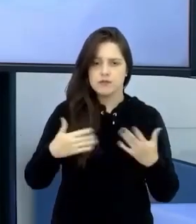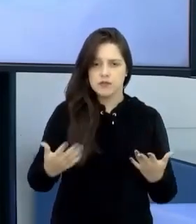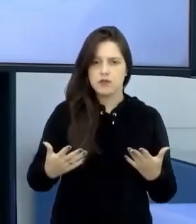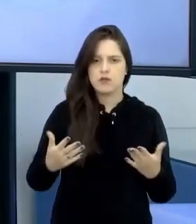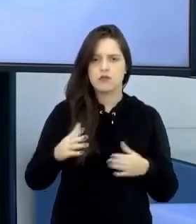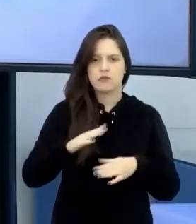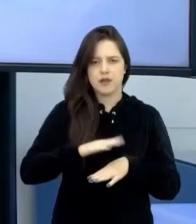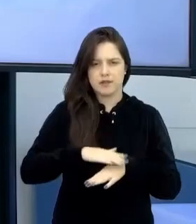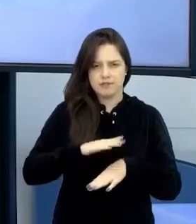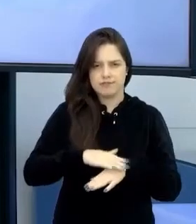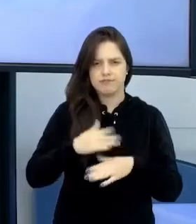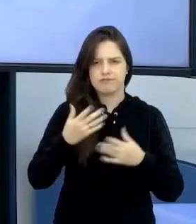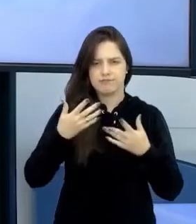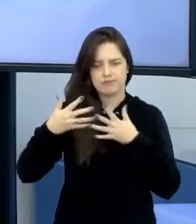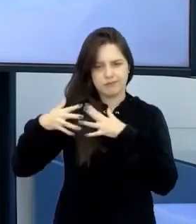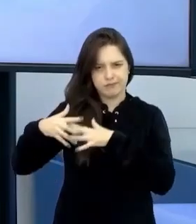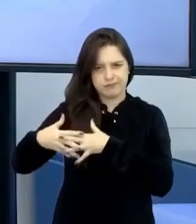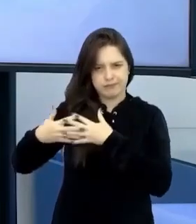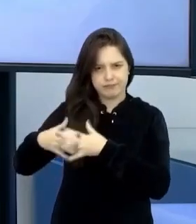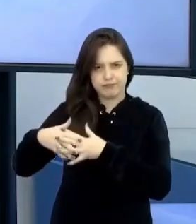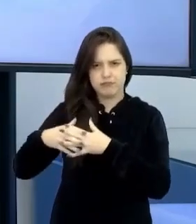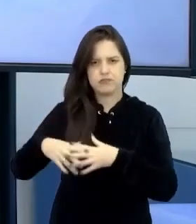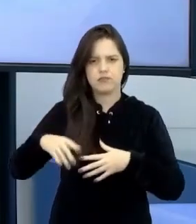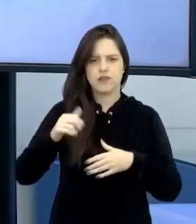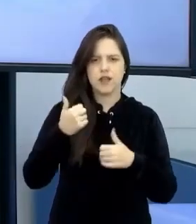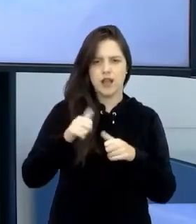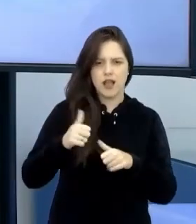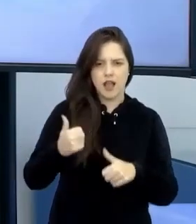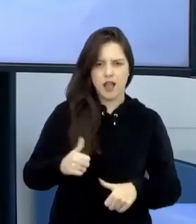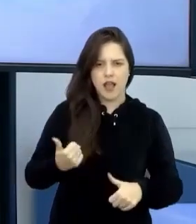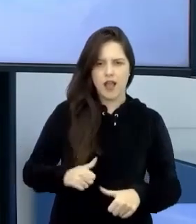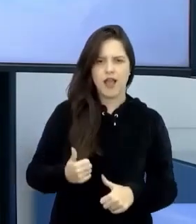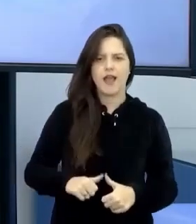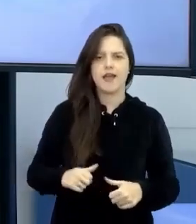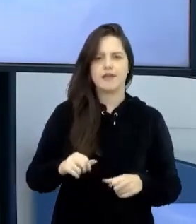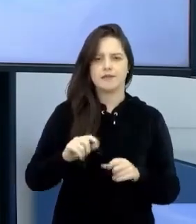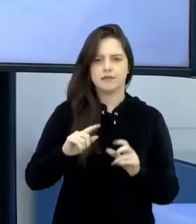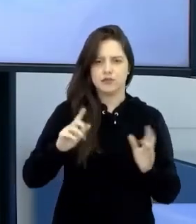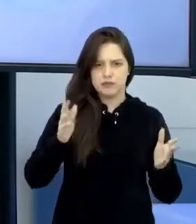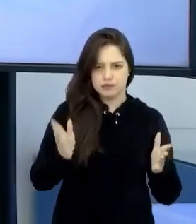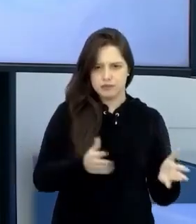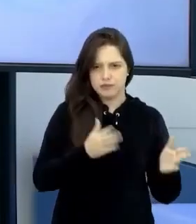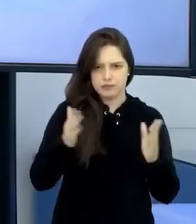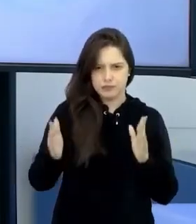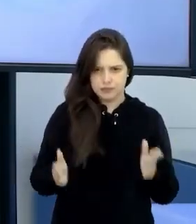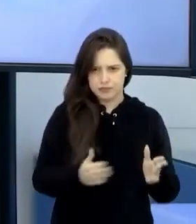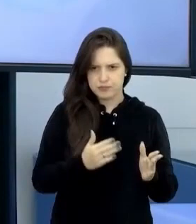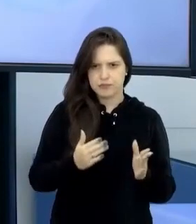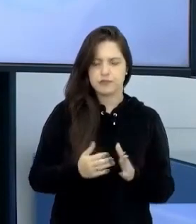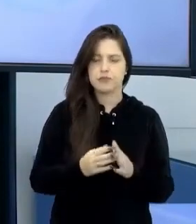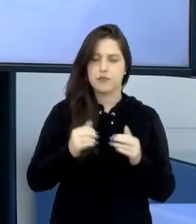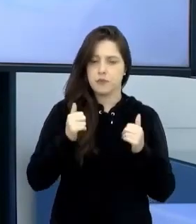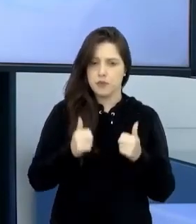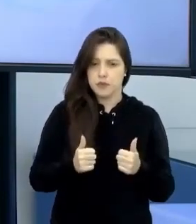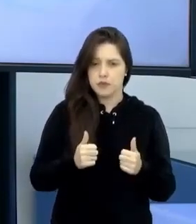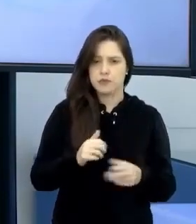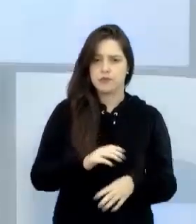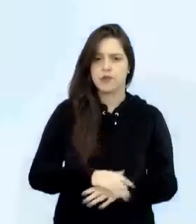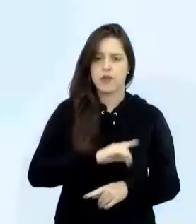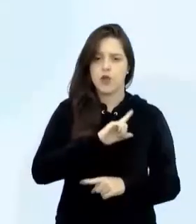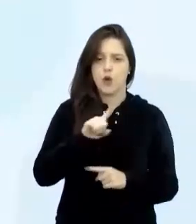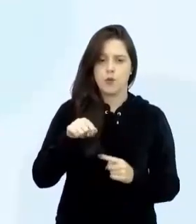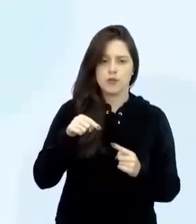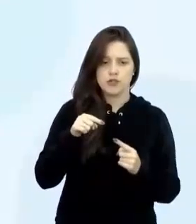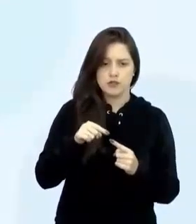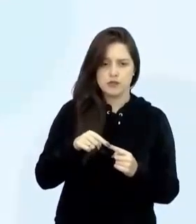ciclos biogeoquímicos, mudando até a parte geográfica do nosso planeta. Tá certo? Muito bem. Objetivos